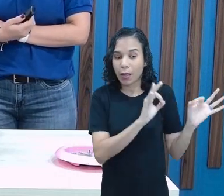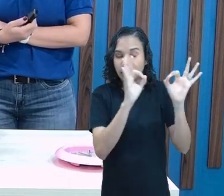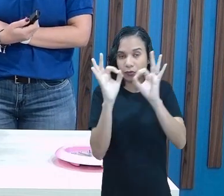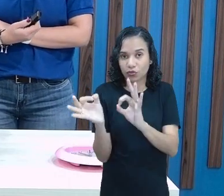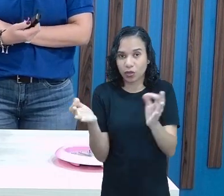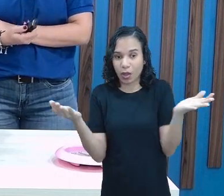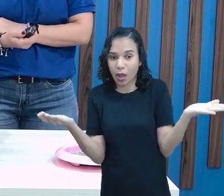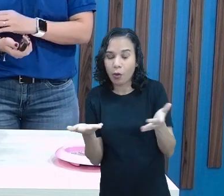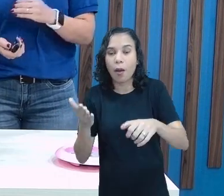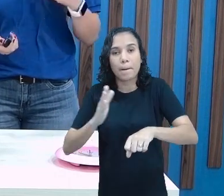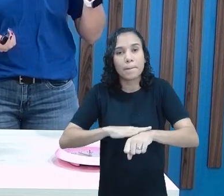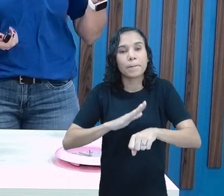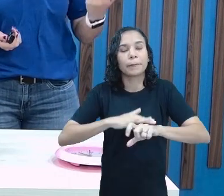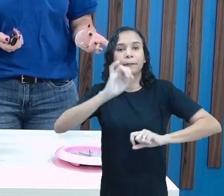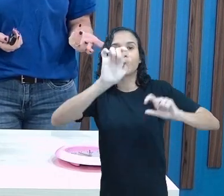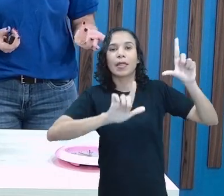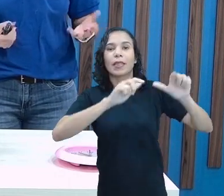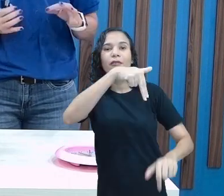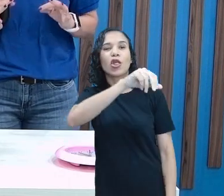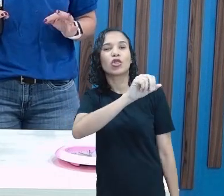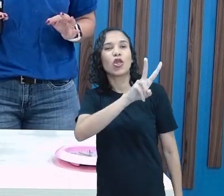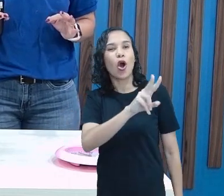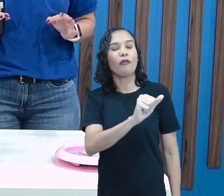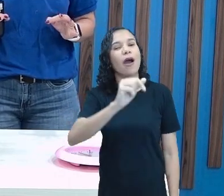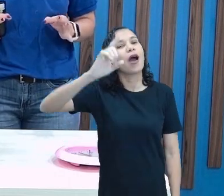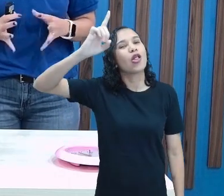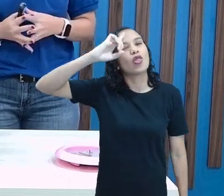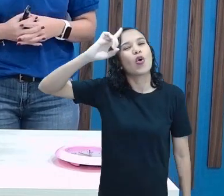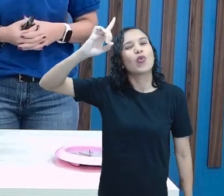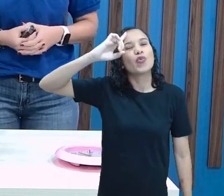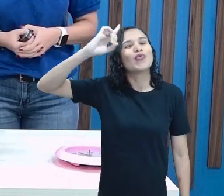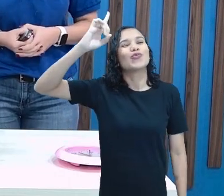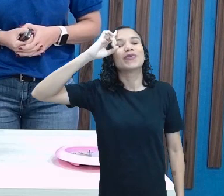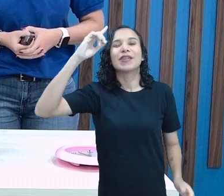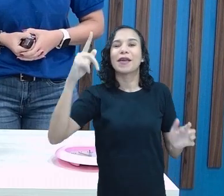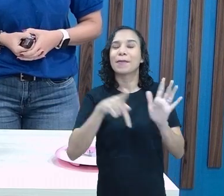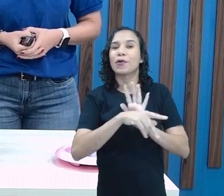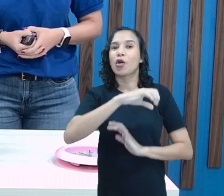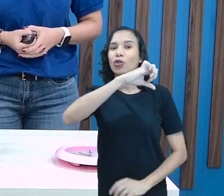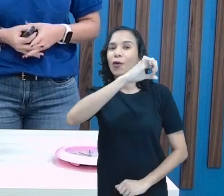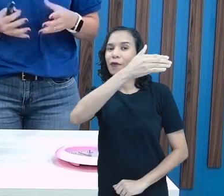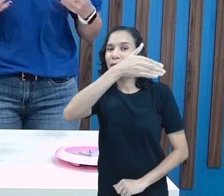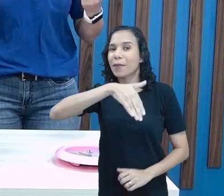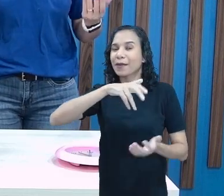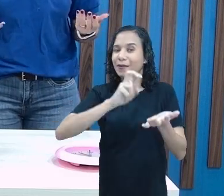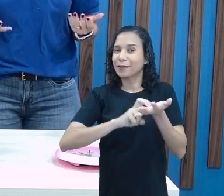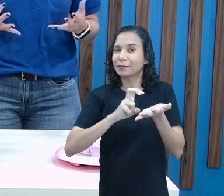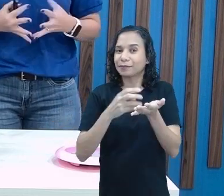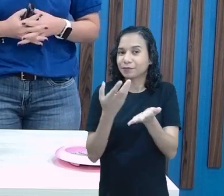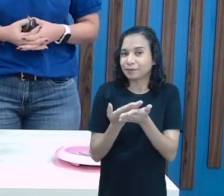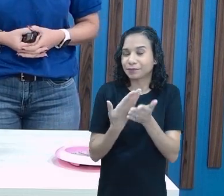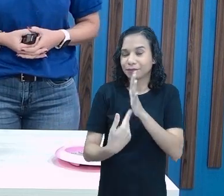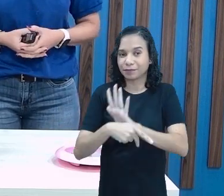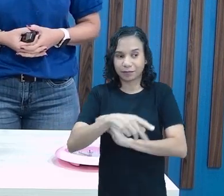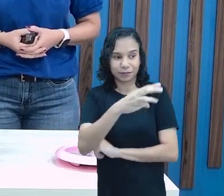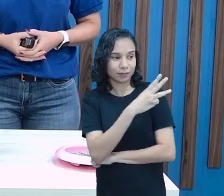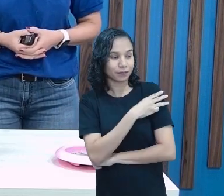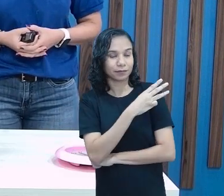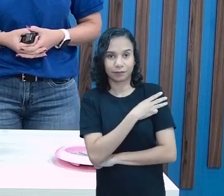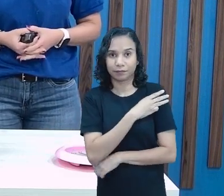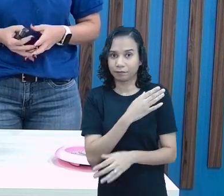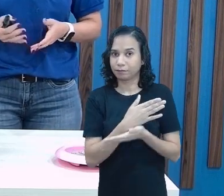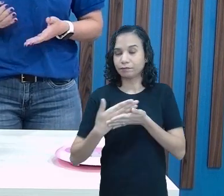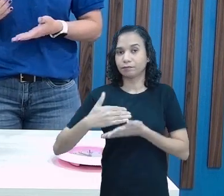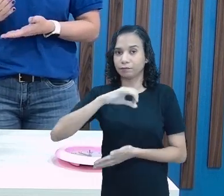ao vivo pela TV Nova Nordeste todos os dias às 9h30, né? As aulas do terceiros anos são às